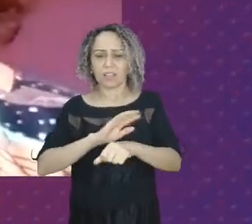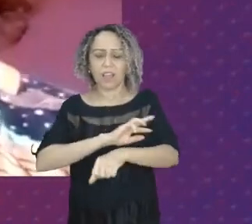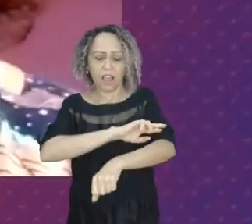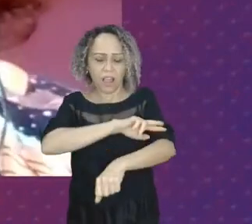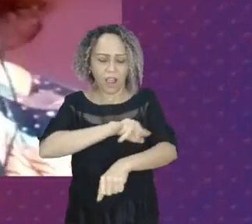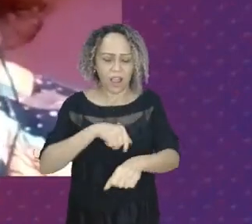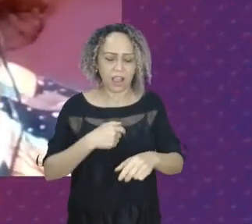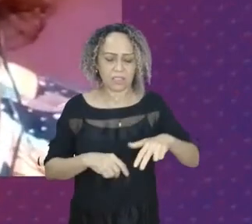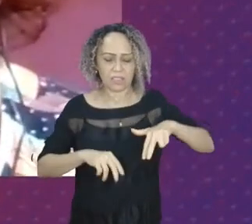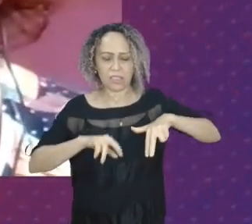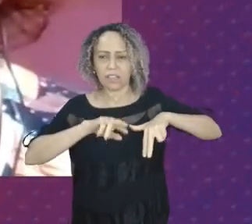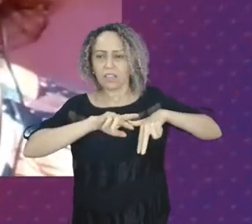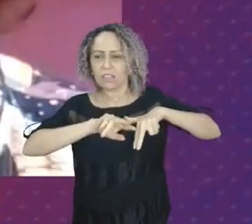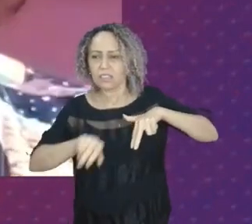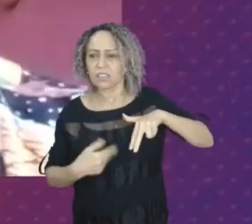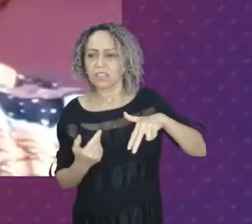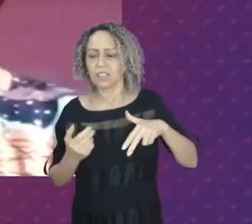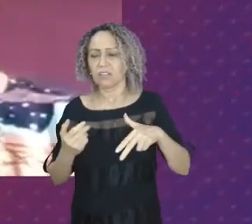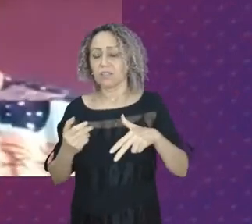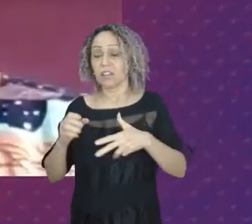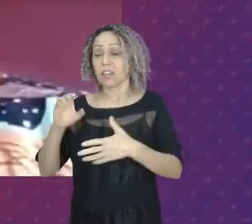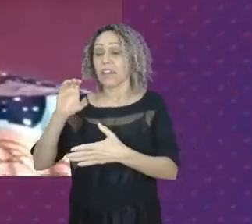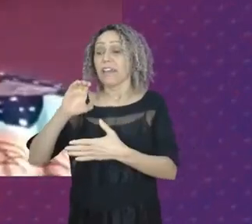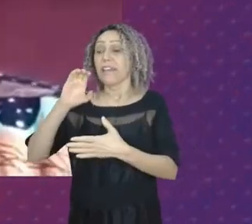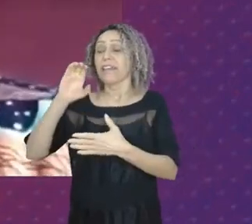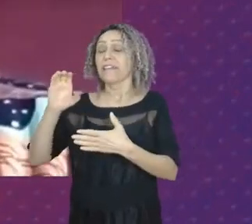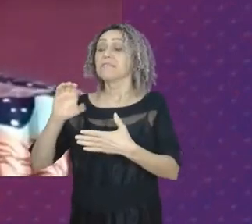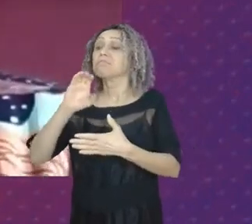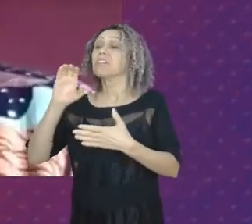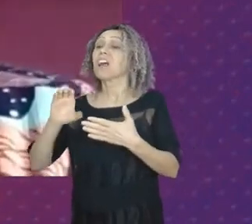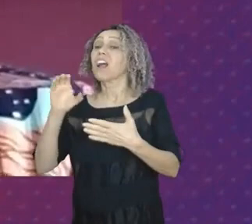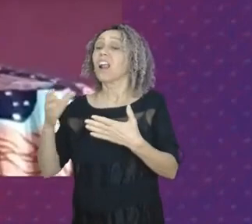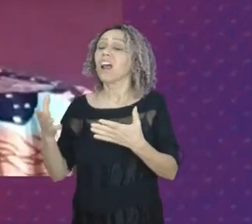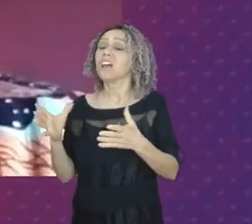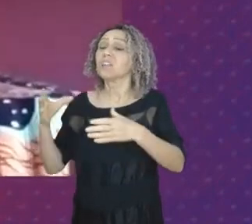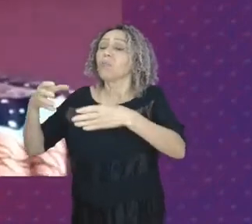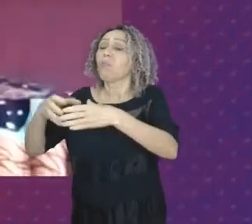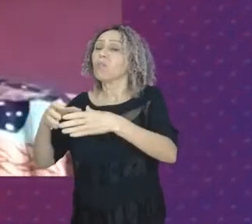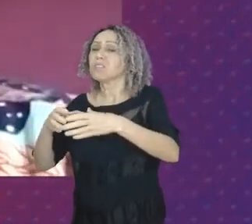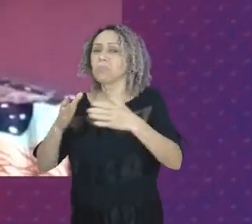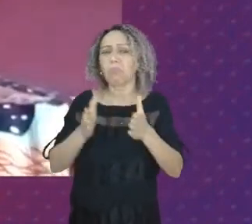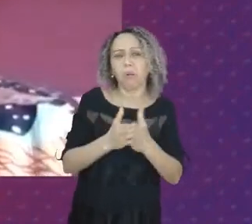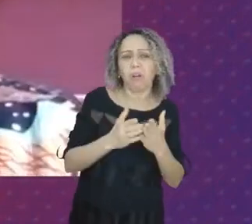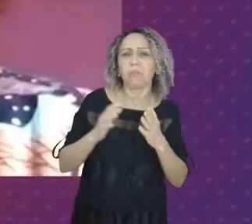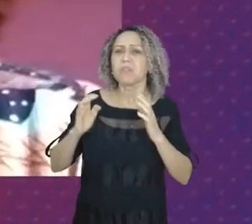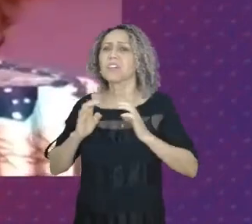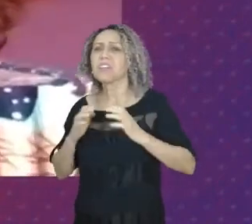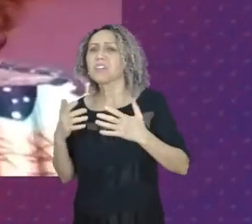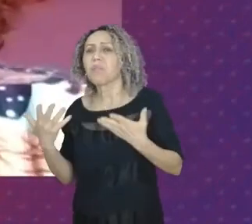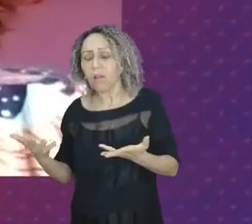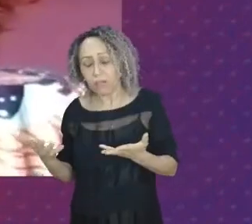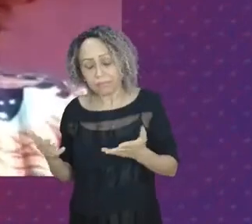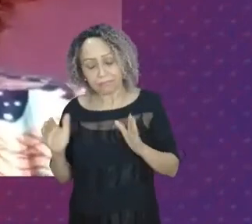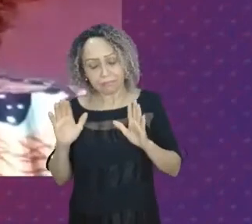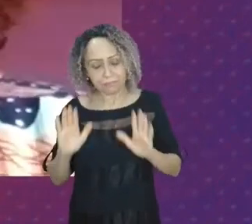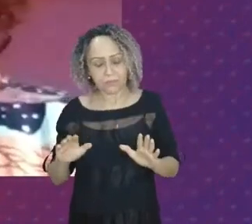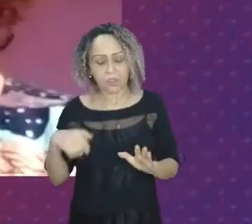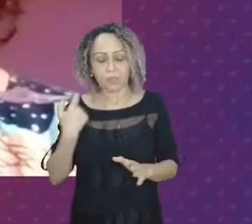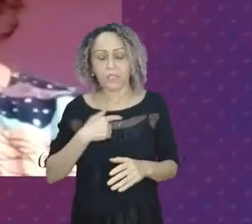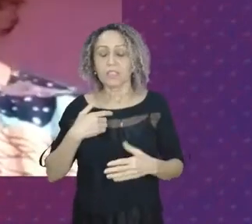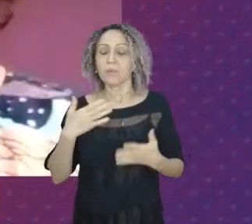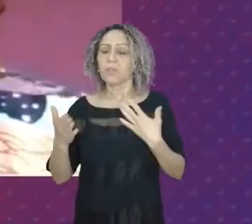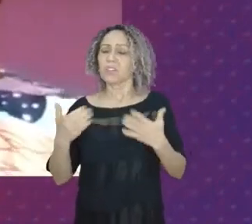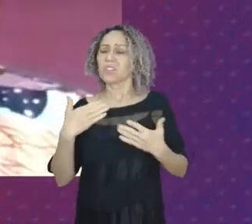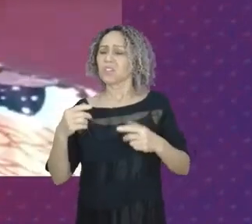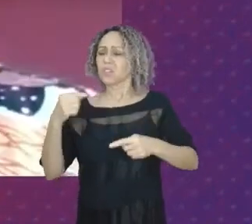questão da classe. E aí, tudo isso, né, por que a gente precisa falar sobre violência? A gente precisa falar sobre violência